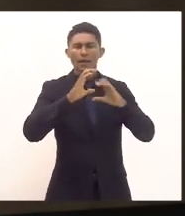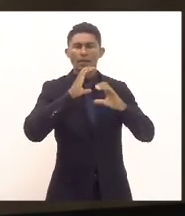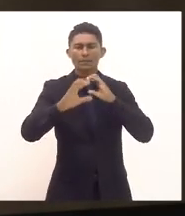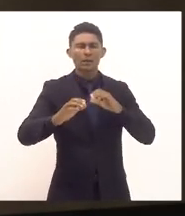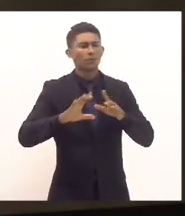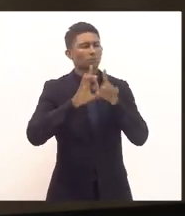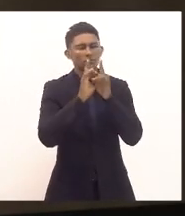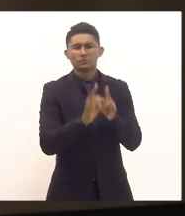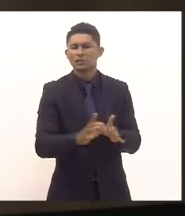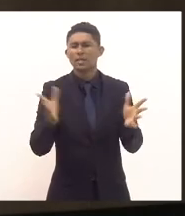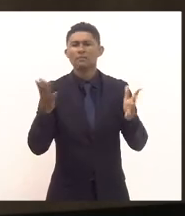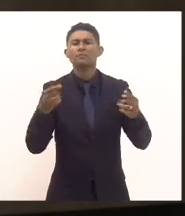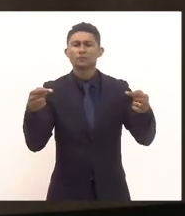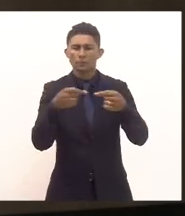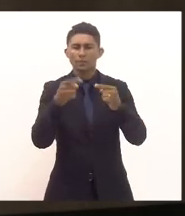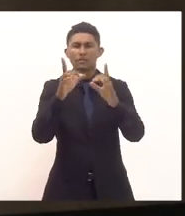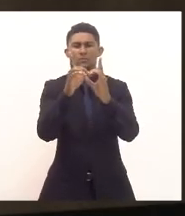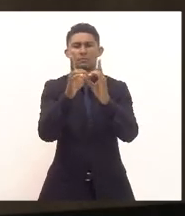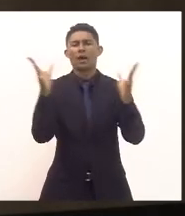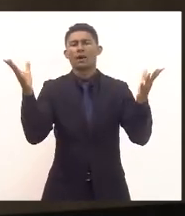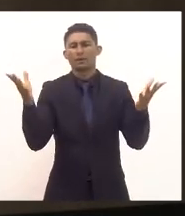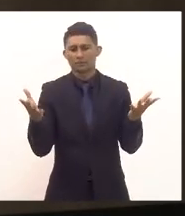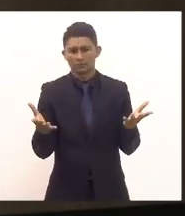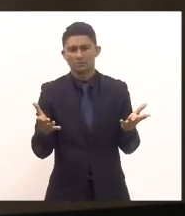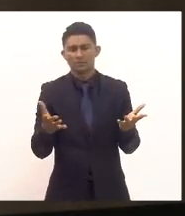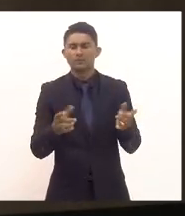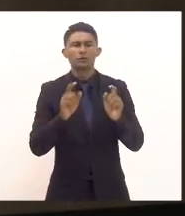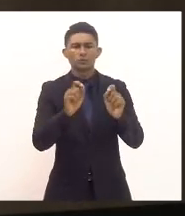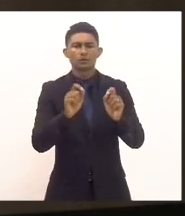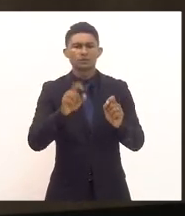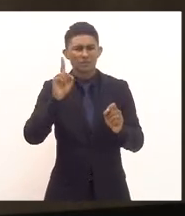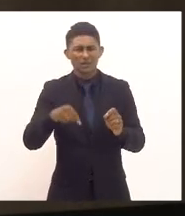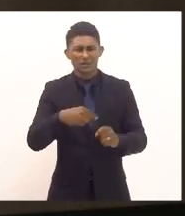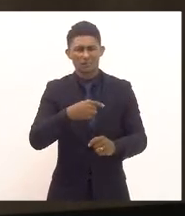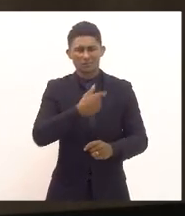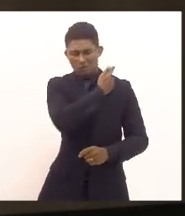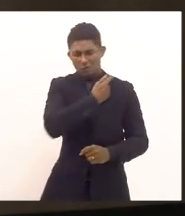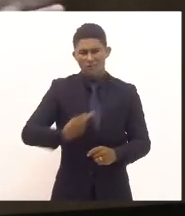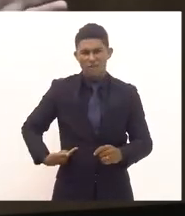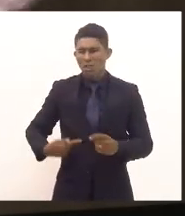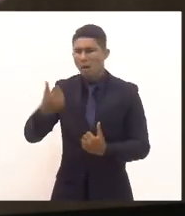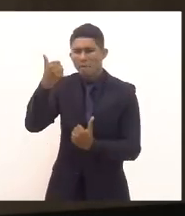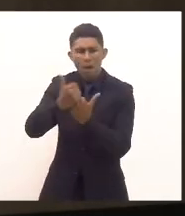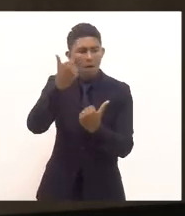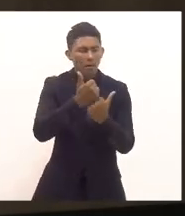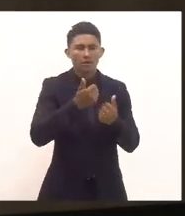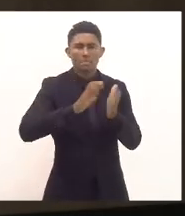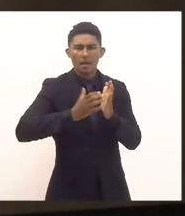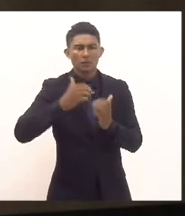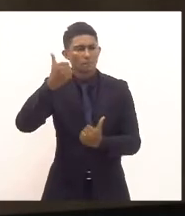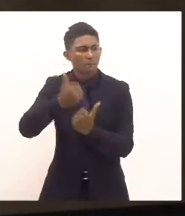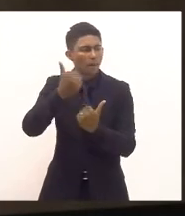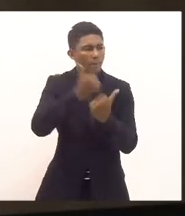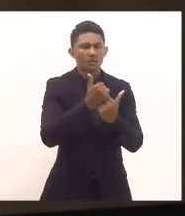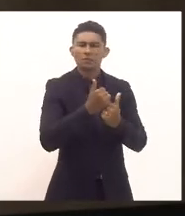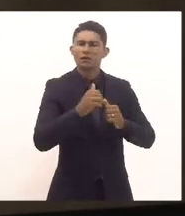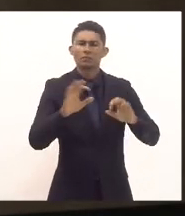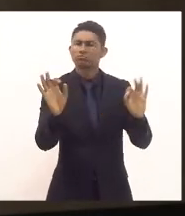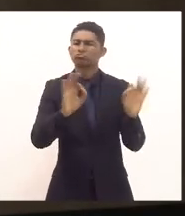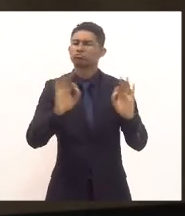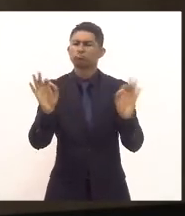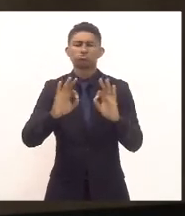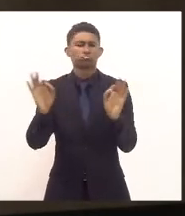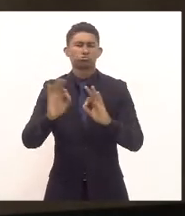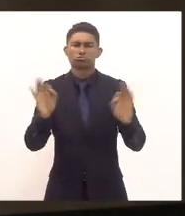como o valor da Democracia não se trata da defesa de nenhum governo nenhum partido enfim em um gestor